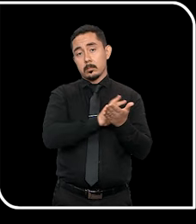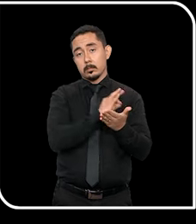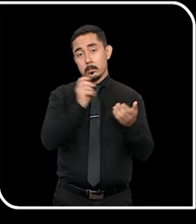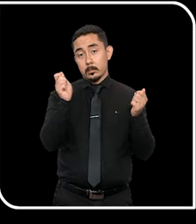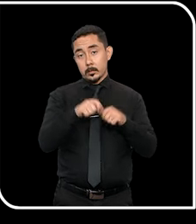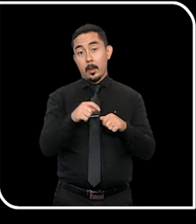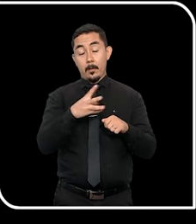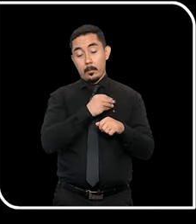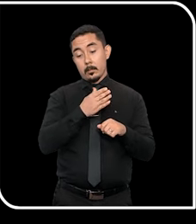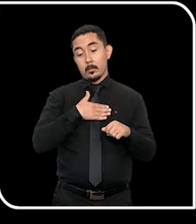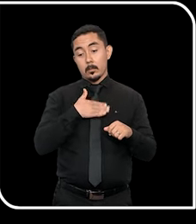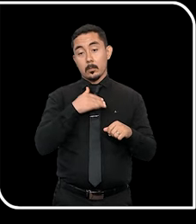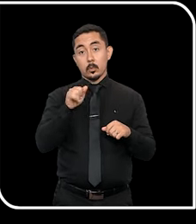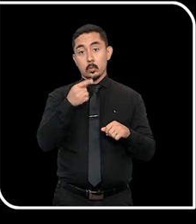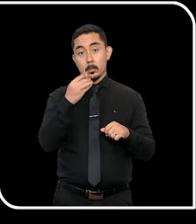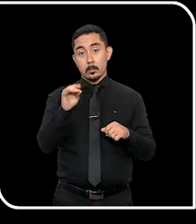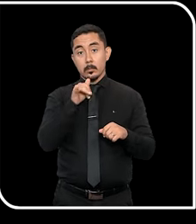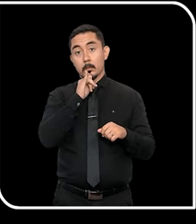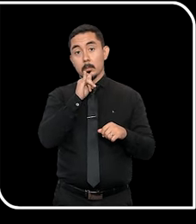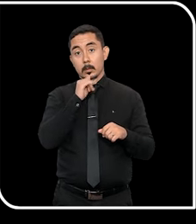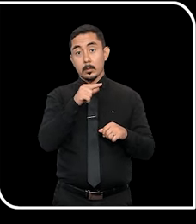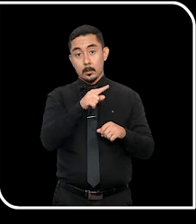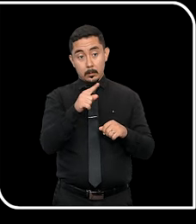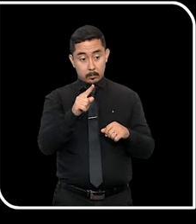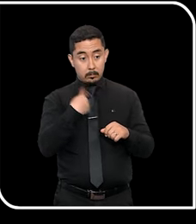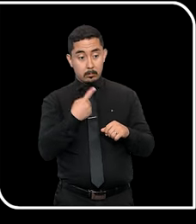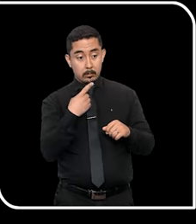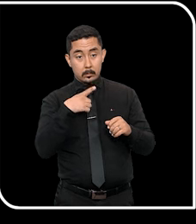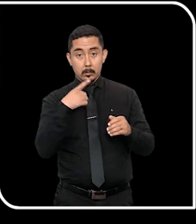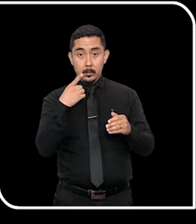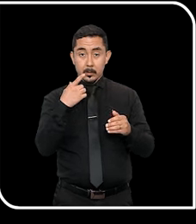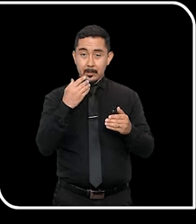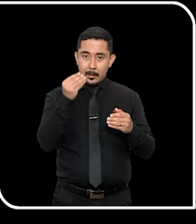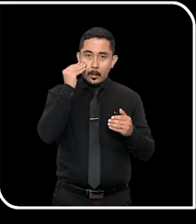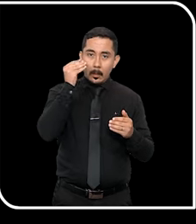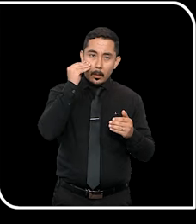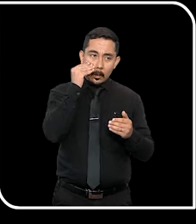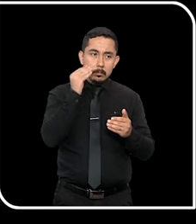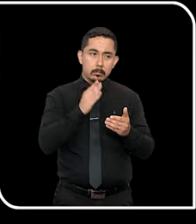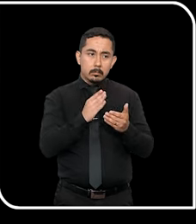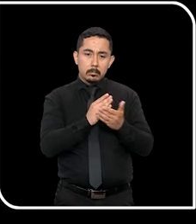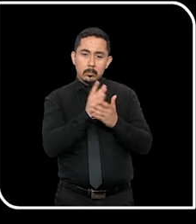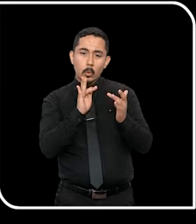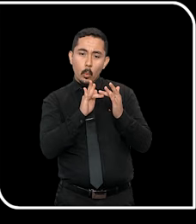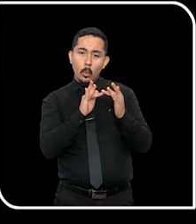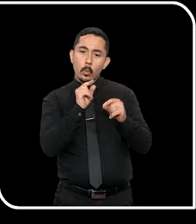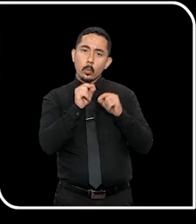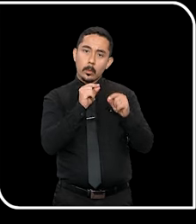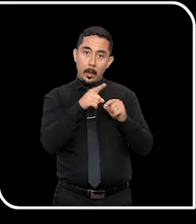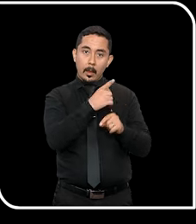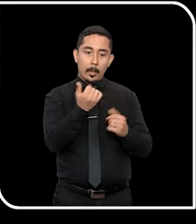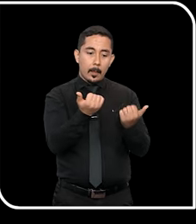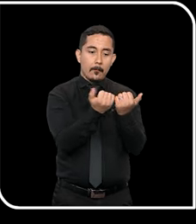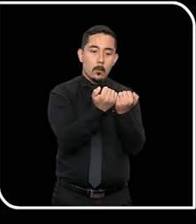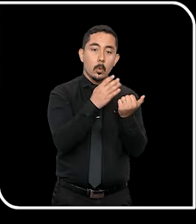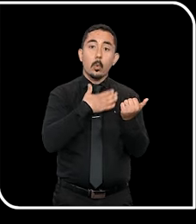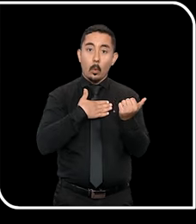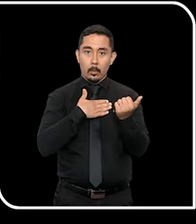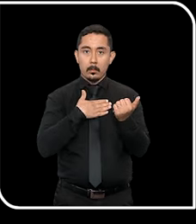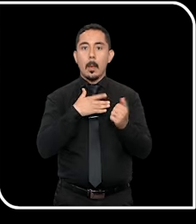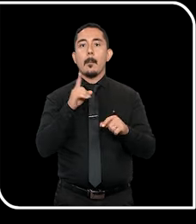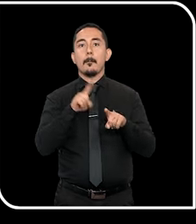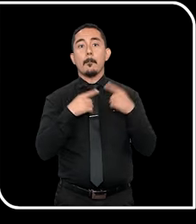acessar o meu filho João por exemplo a gente tentou entrar em contato eu não consegui ainda fazer isso ele adora jogar videogame e